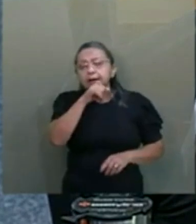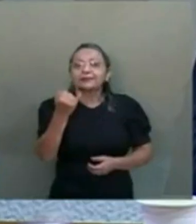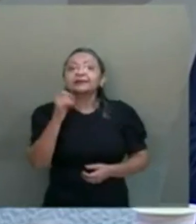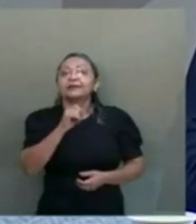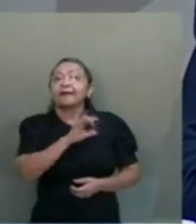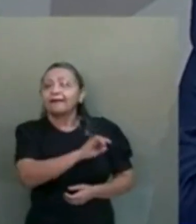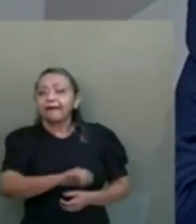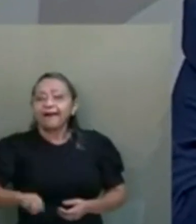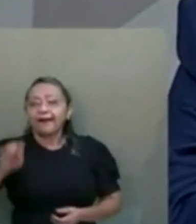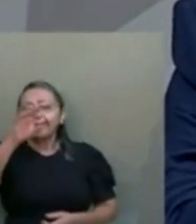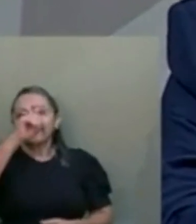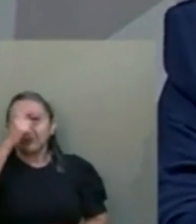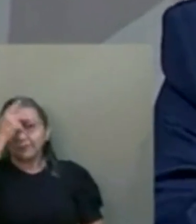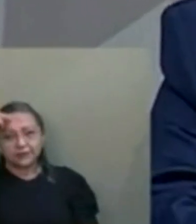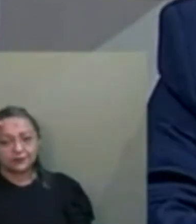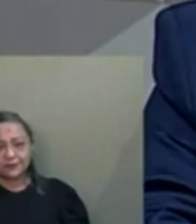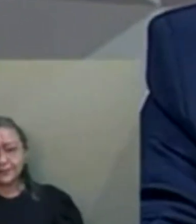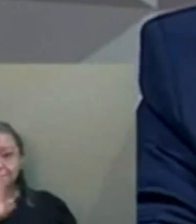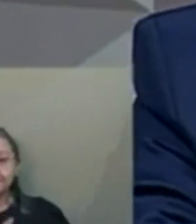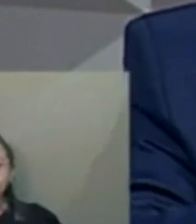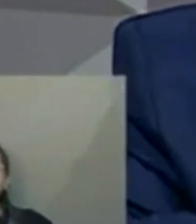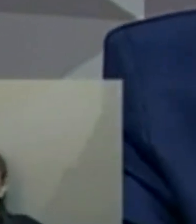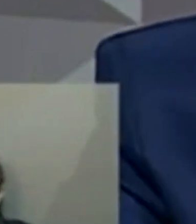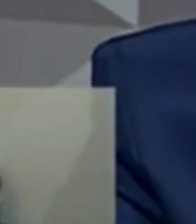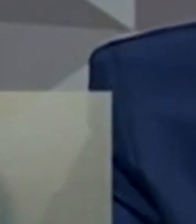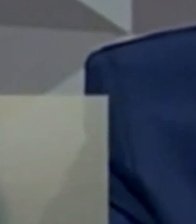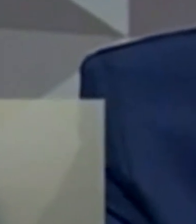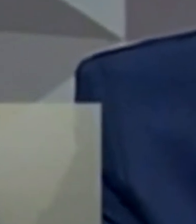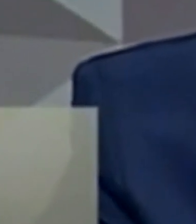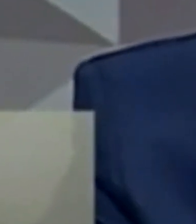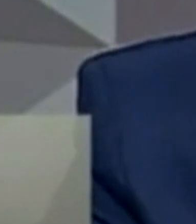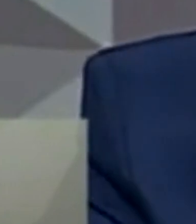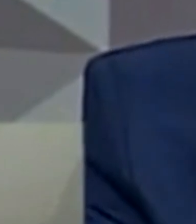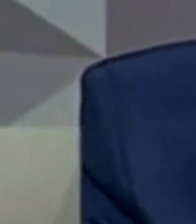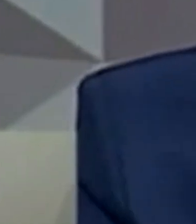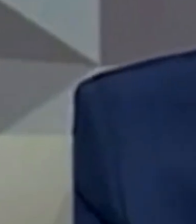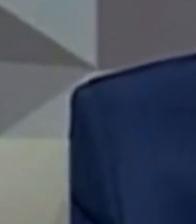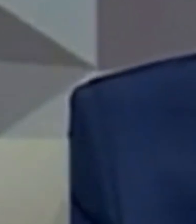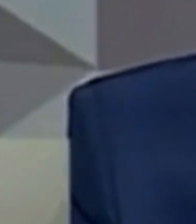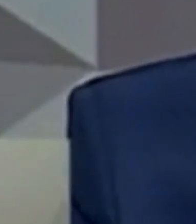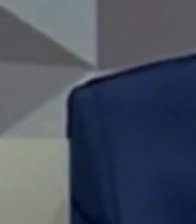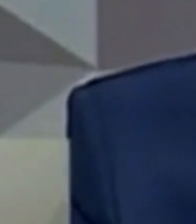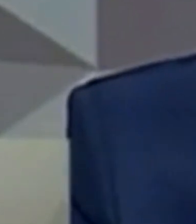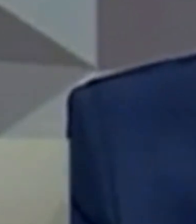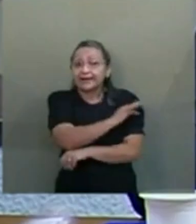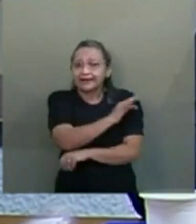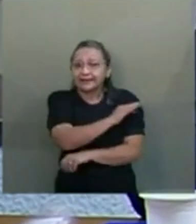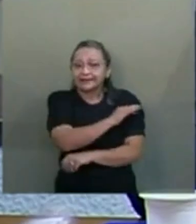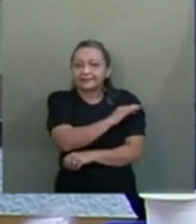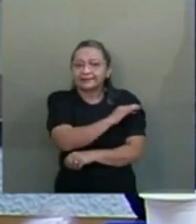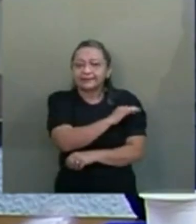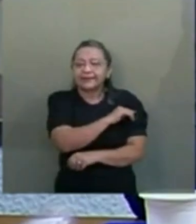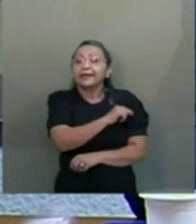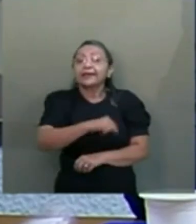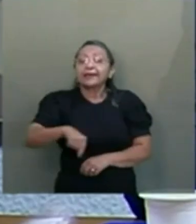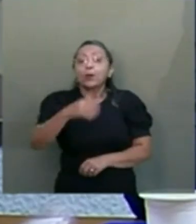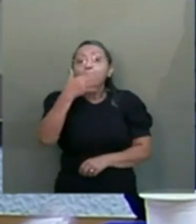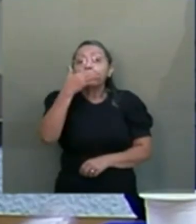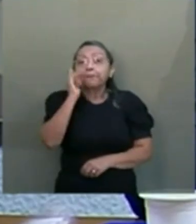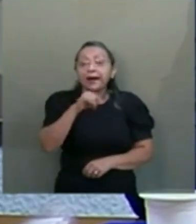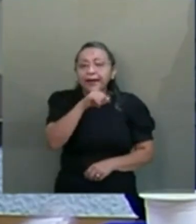filhos. Cada um dos brasileiros exerça o seu direito de buscar as salas de vacinação e que os